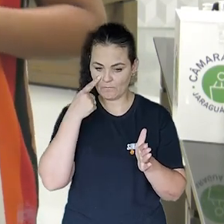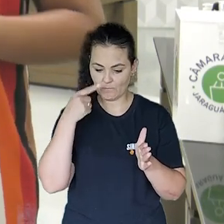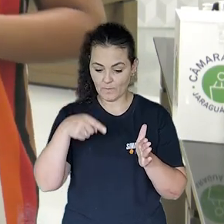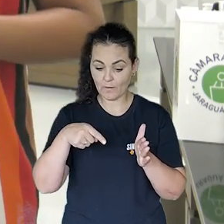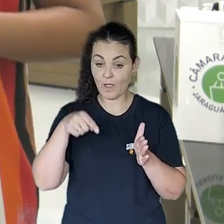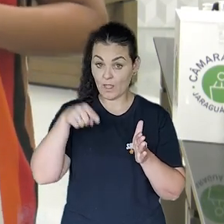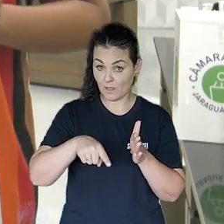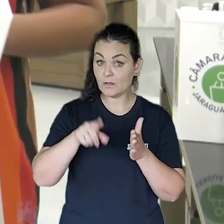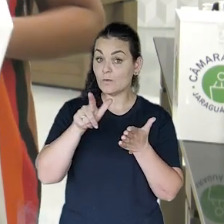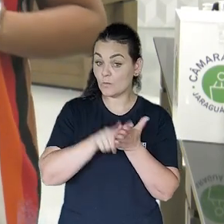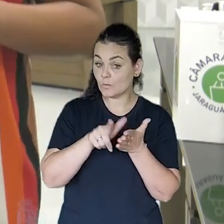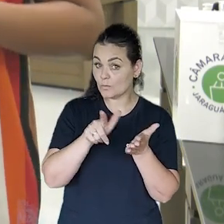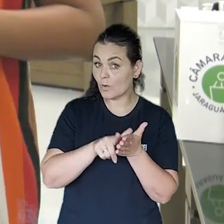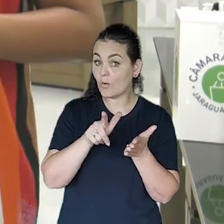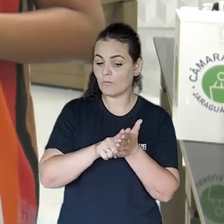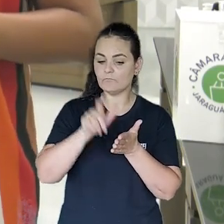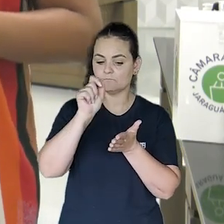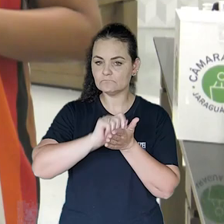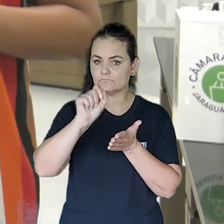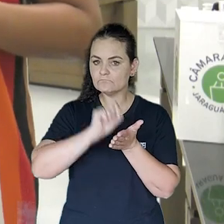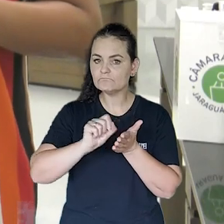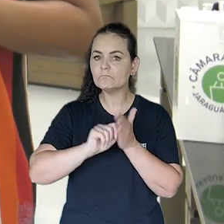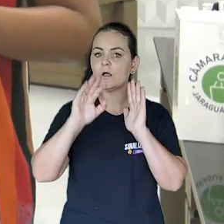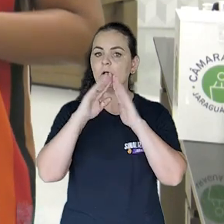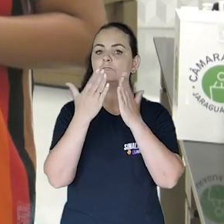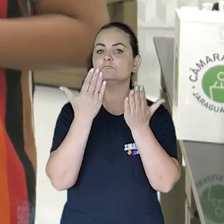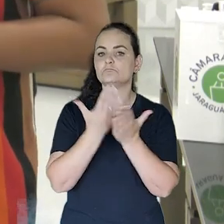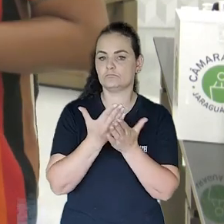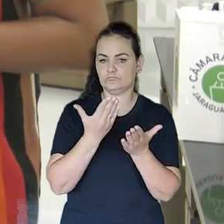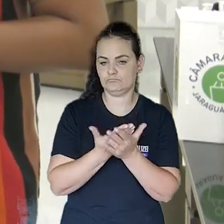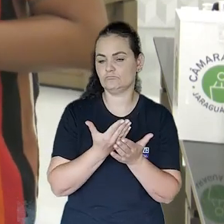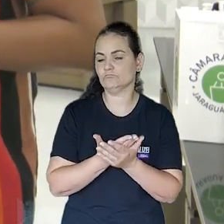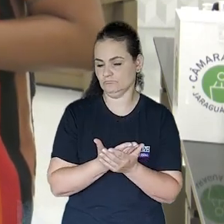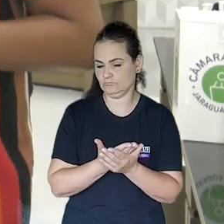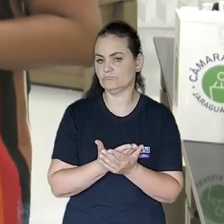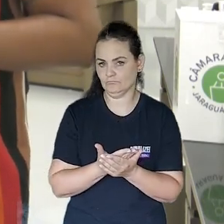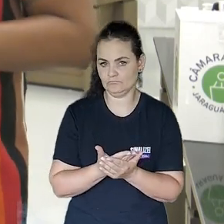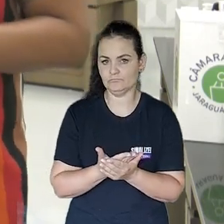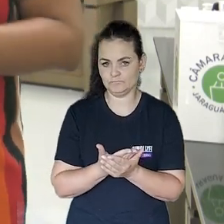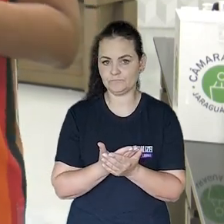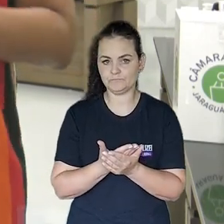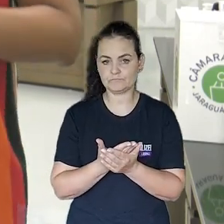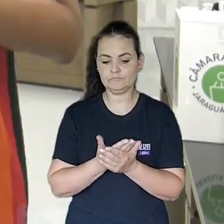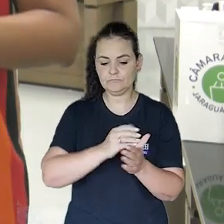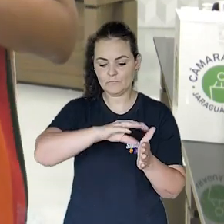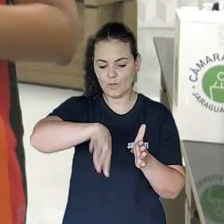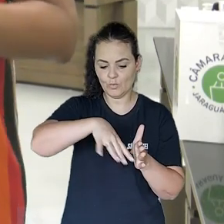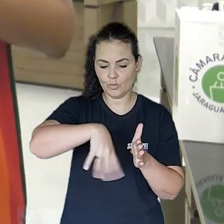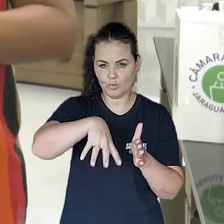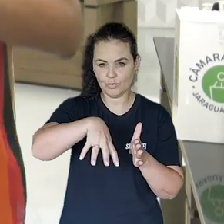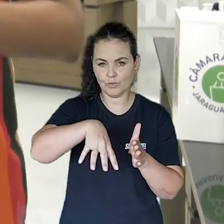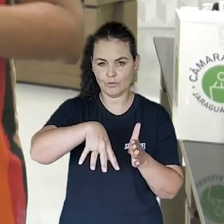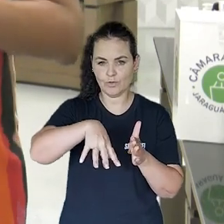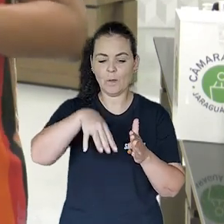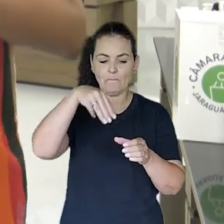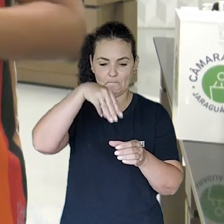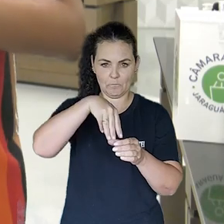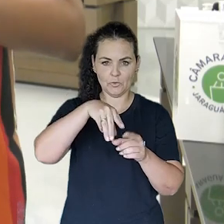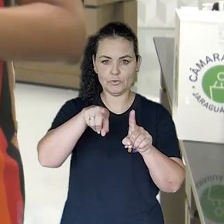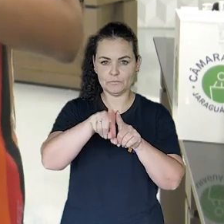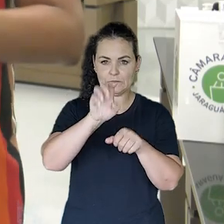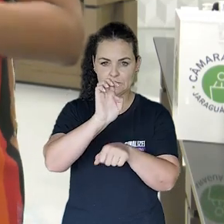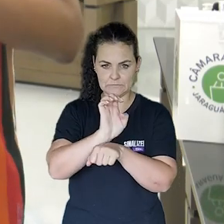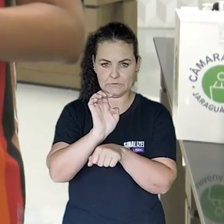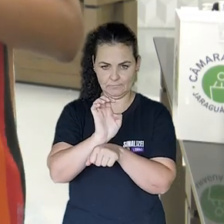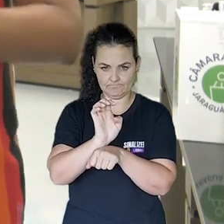agora, todas elas, estadual e municipal, disputarão uma vaga. Isso mesmo. Isso? Vamos chacoalhar aqui. Bem. Então,